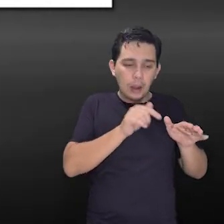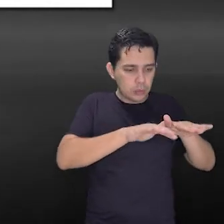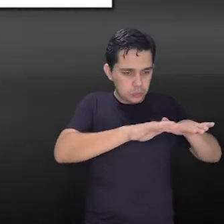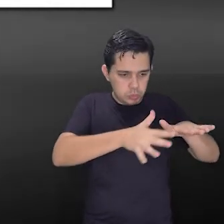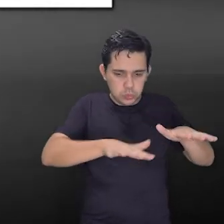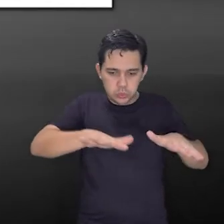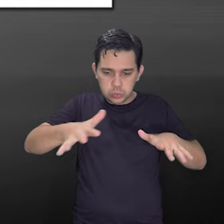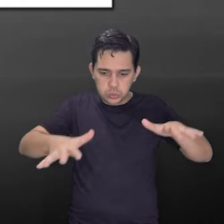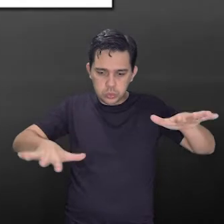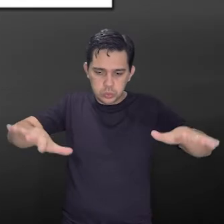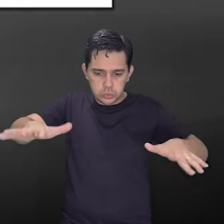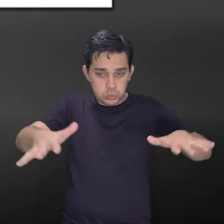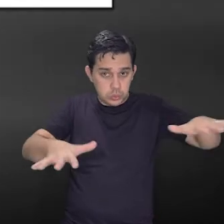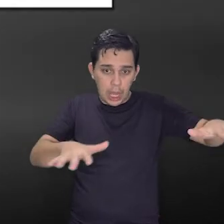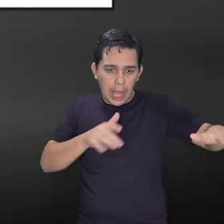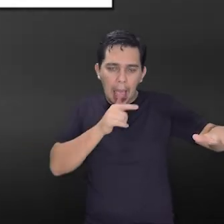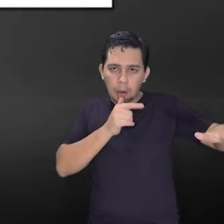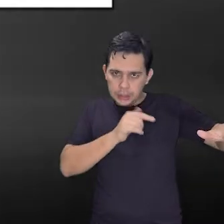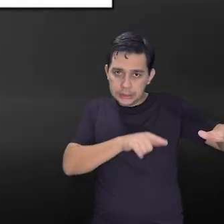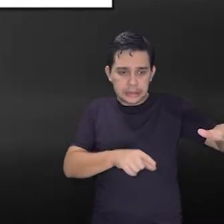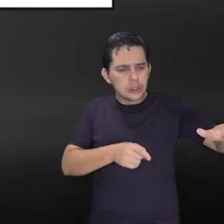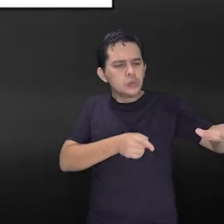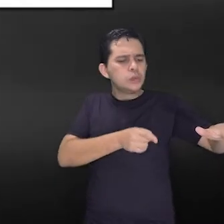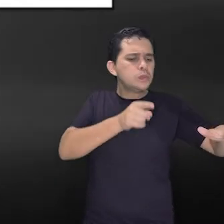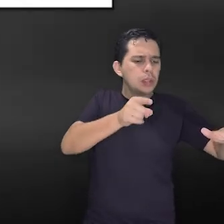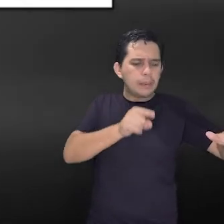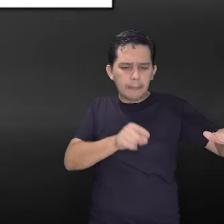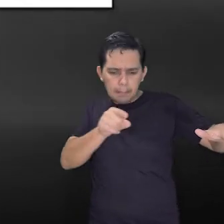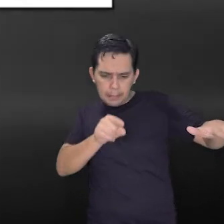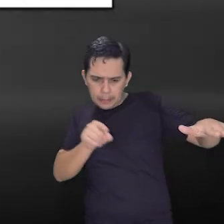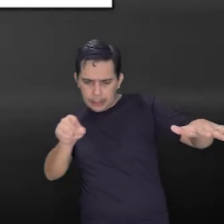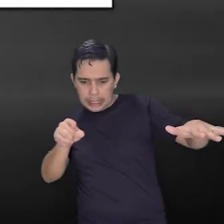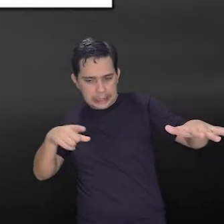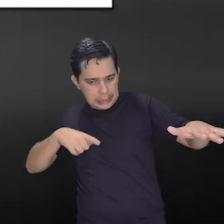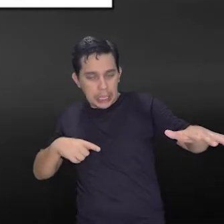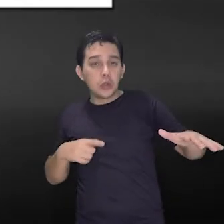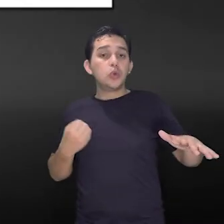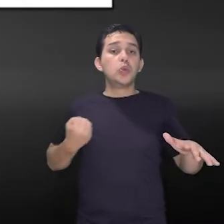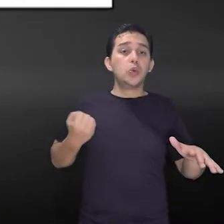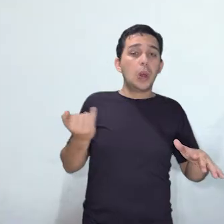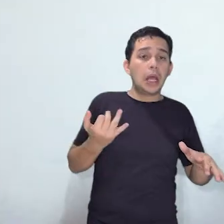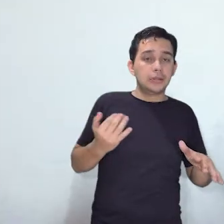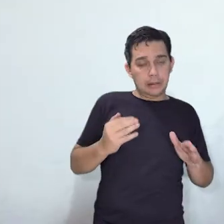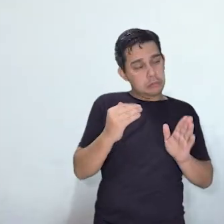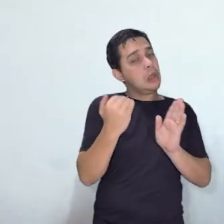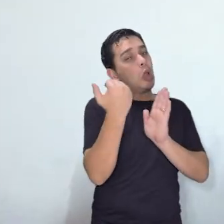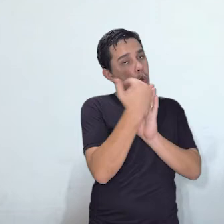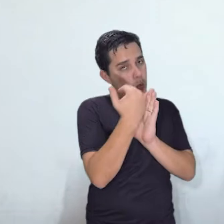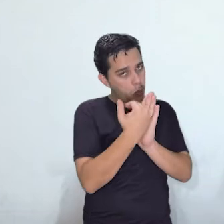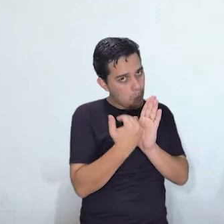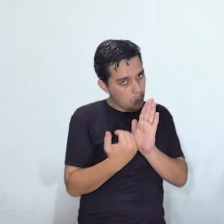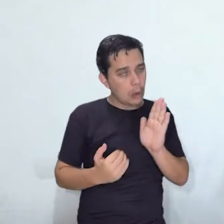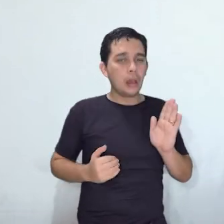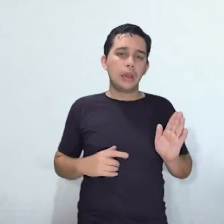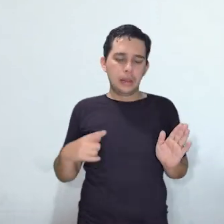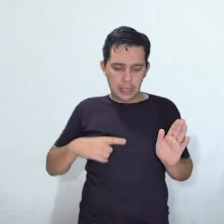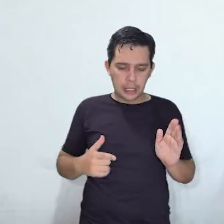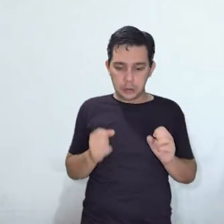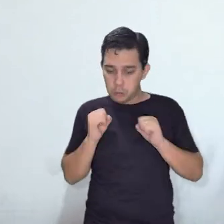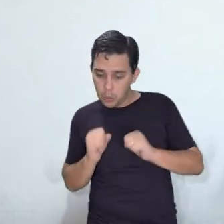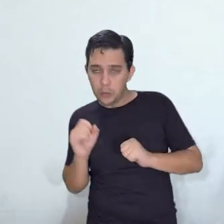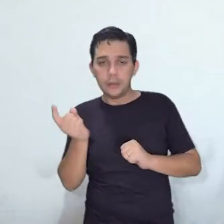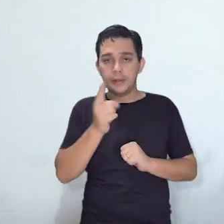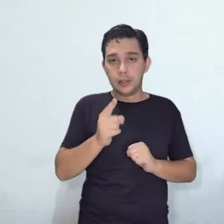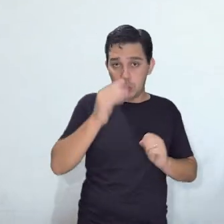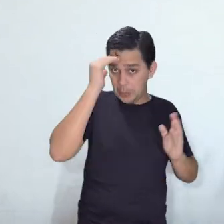classificação destes corpos, e além de estabelecer diretrizes e padrões de qualidade da água a serem alcançados